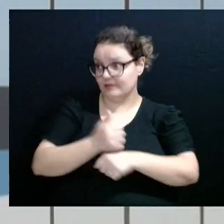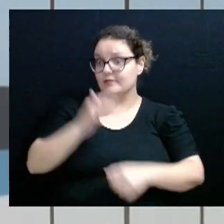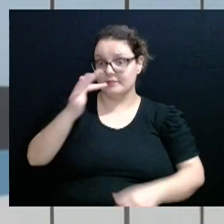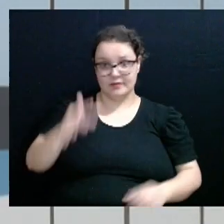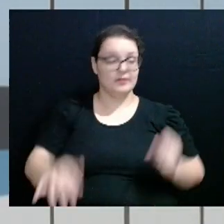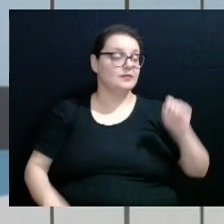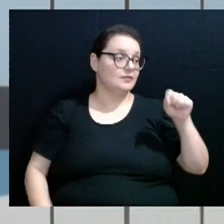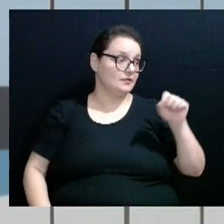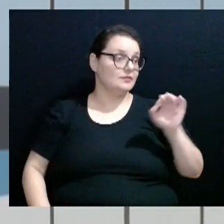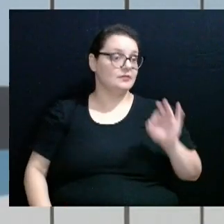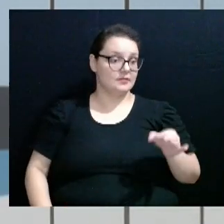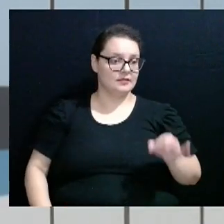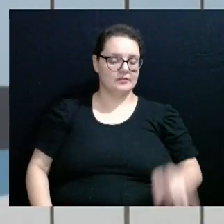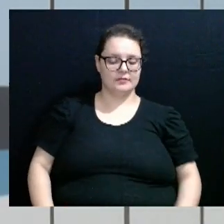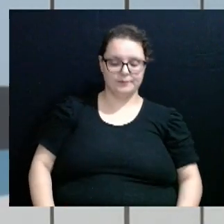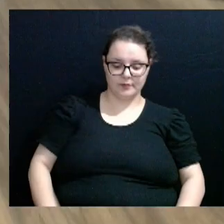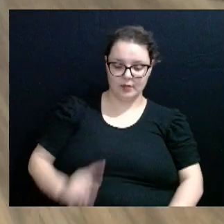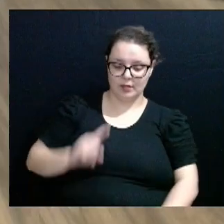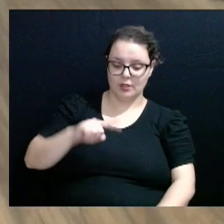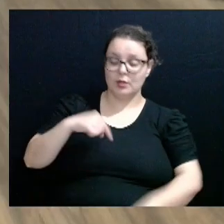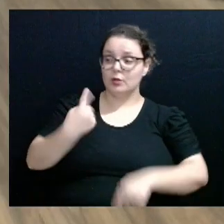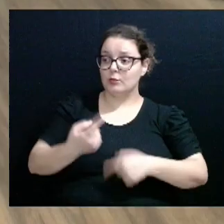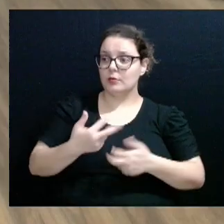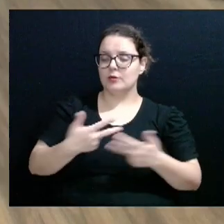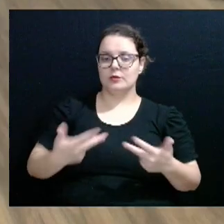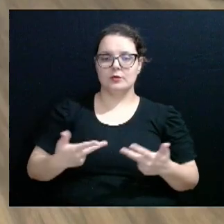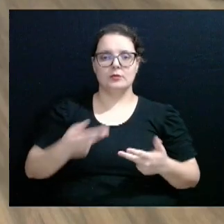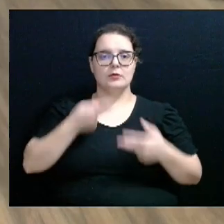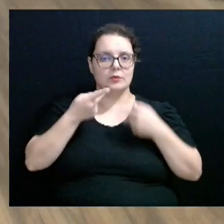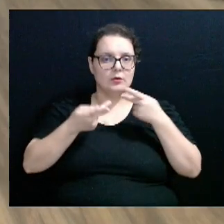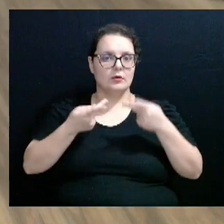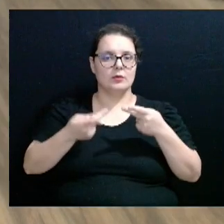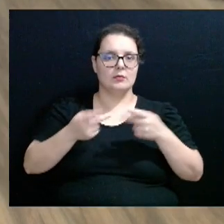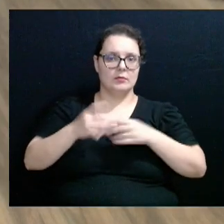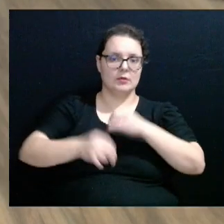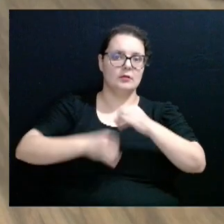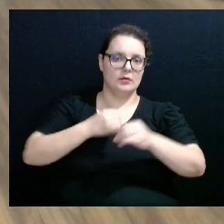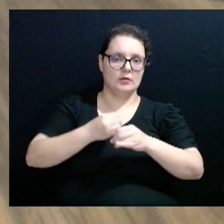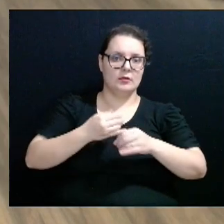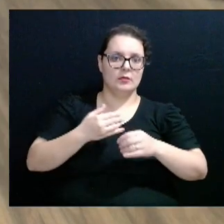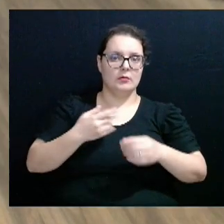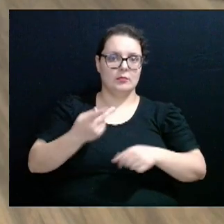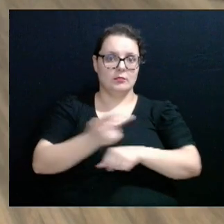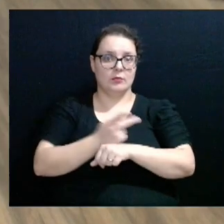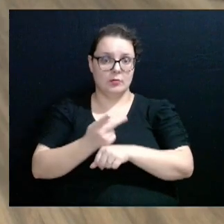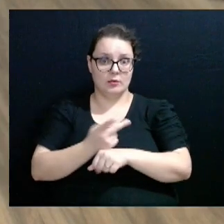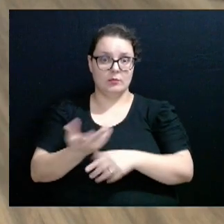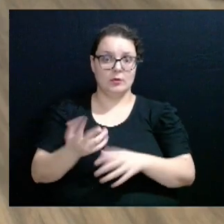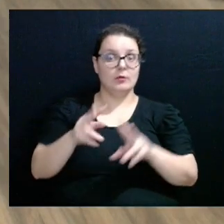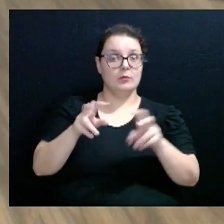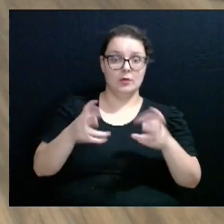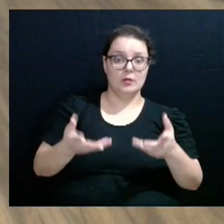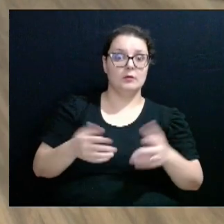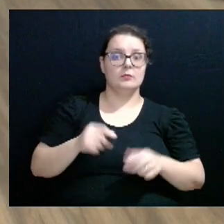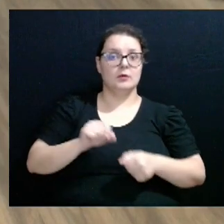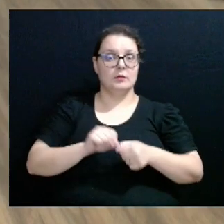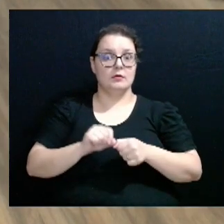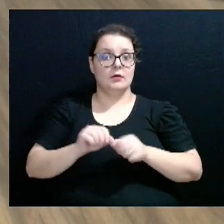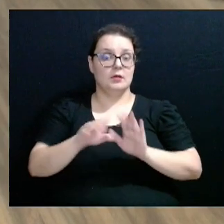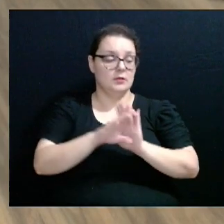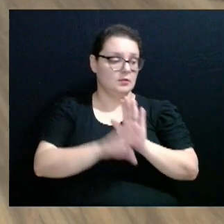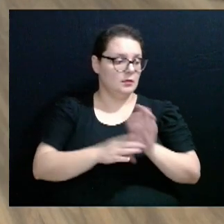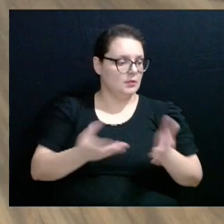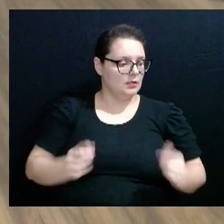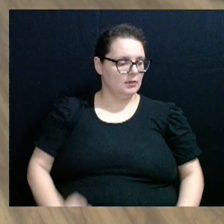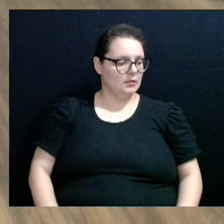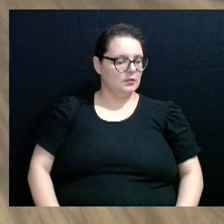um outro ponto também, que eu vi alguns comentários na internet, né, procurando sobre esse tema, para fazer esse programa, eu